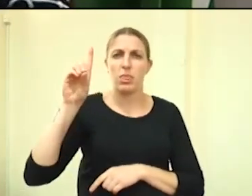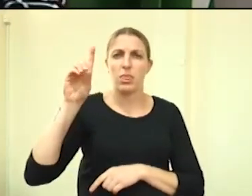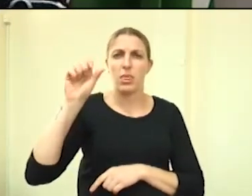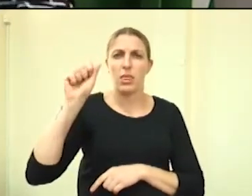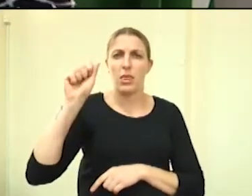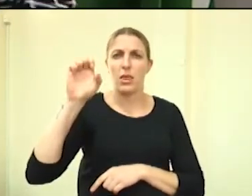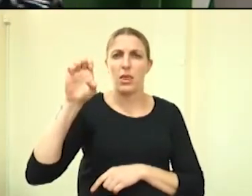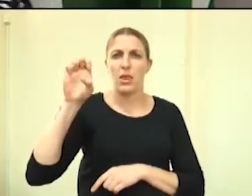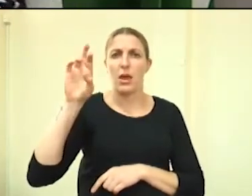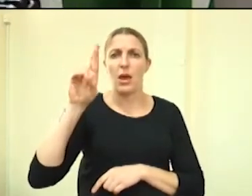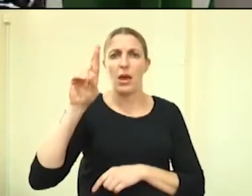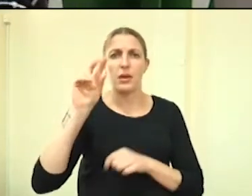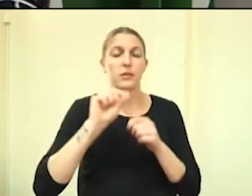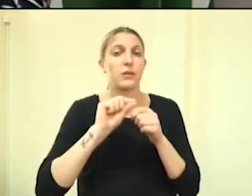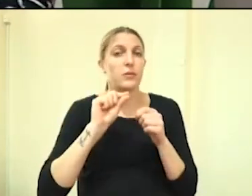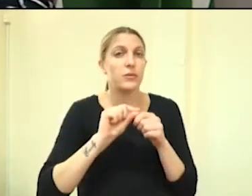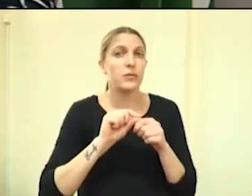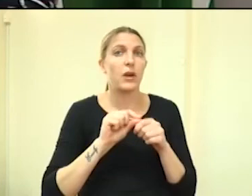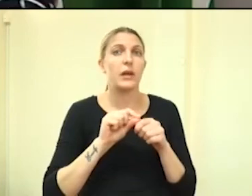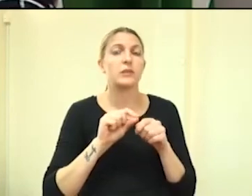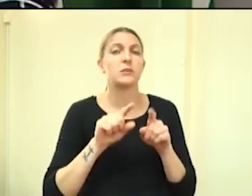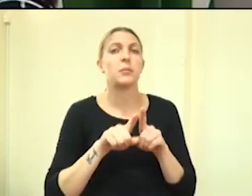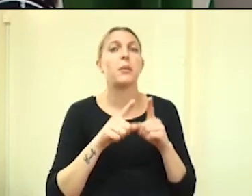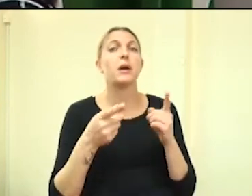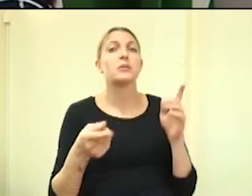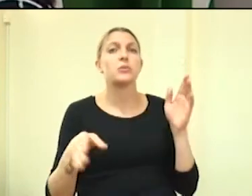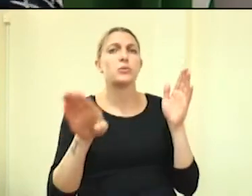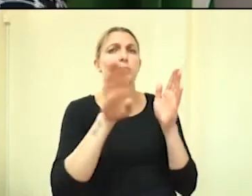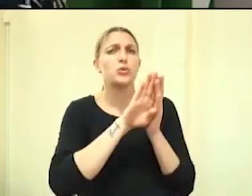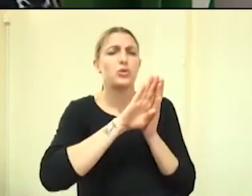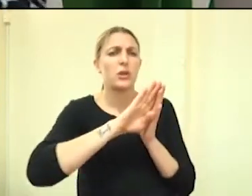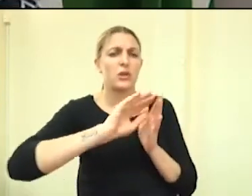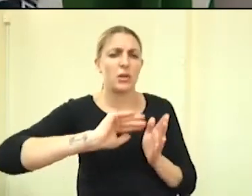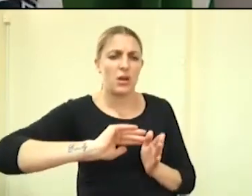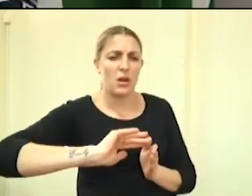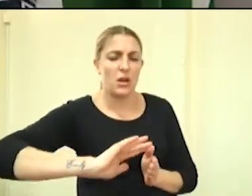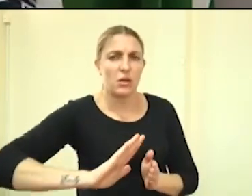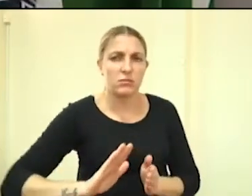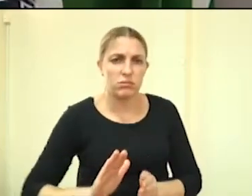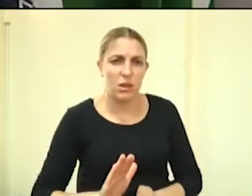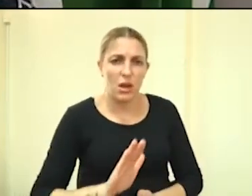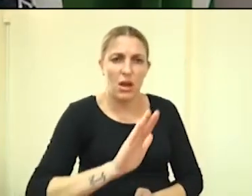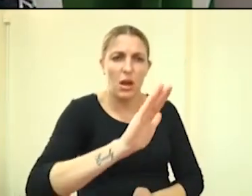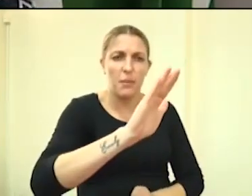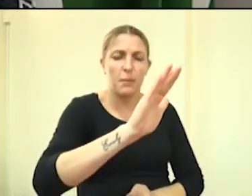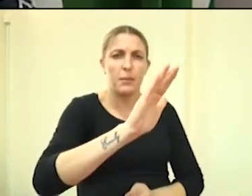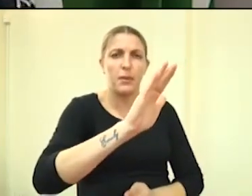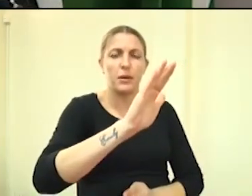que sinaliza isso, mas quando a gente chega naquela rampa, na saída para Paulo Bento ali,